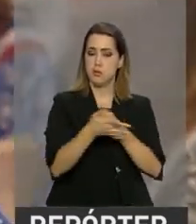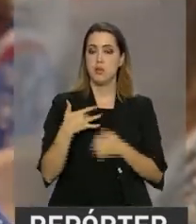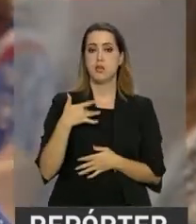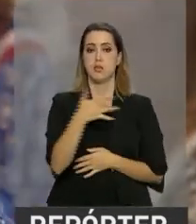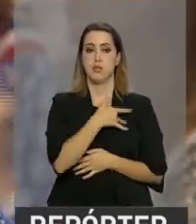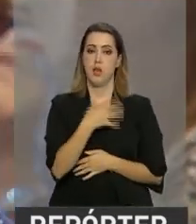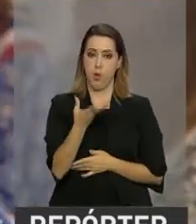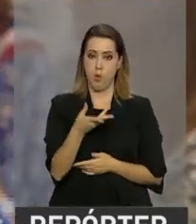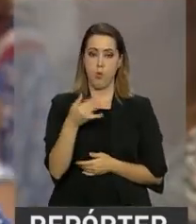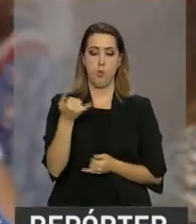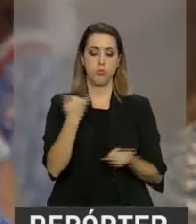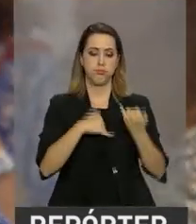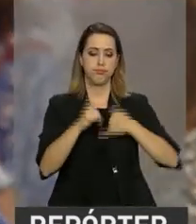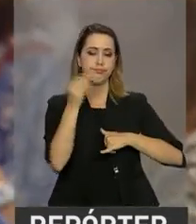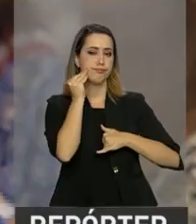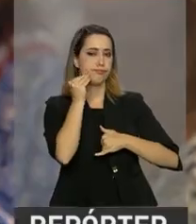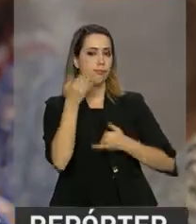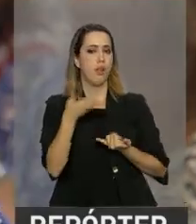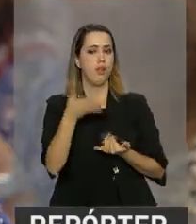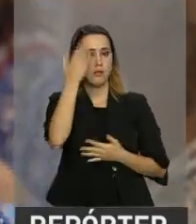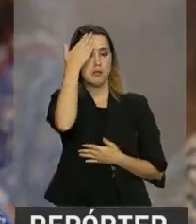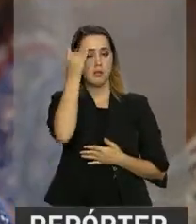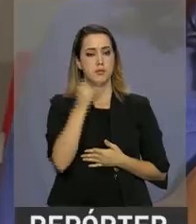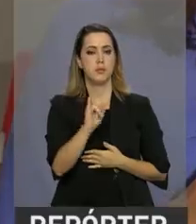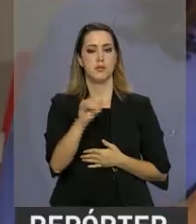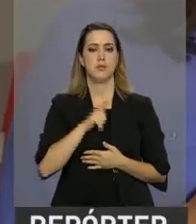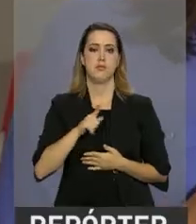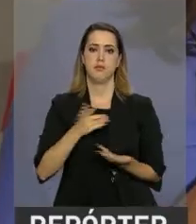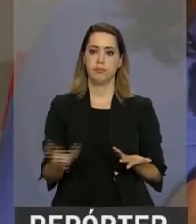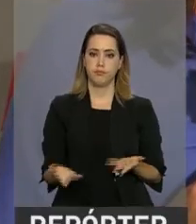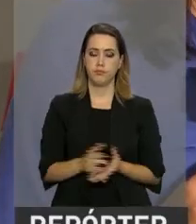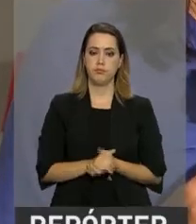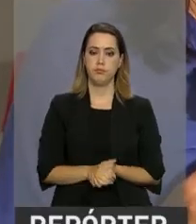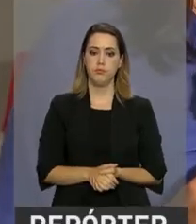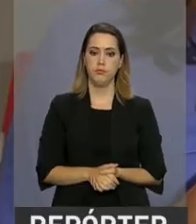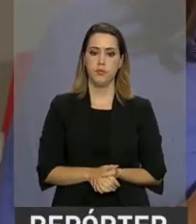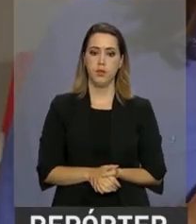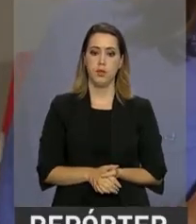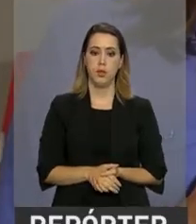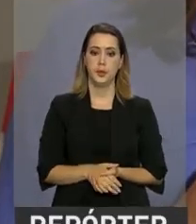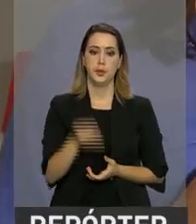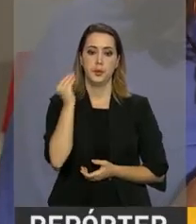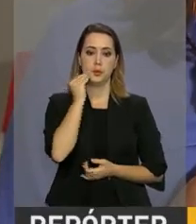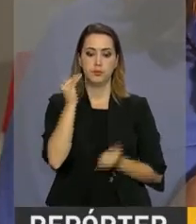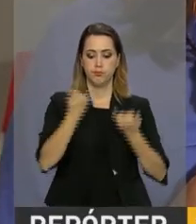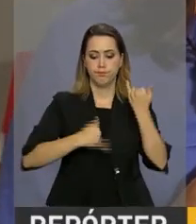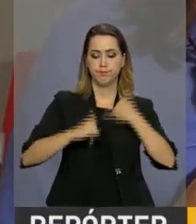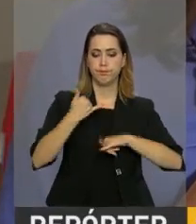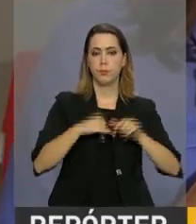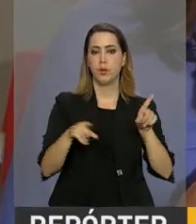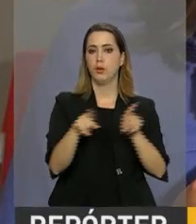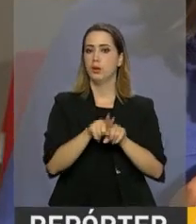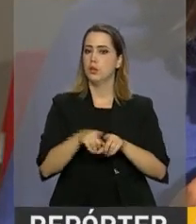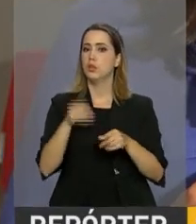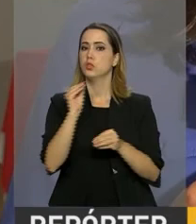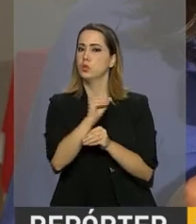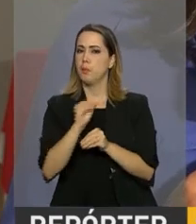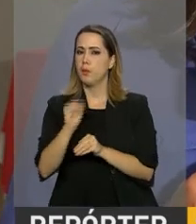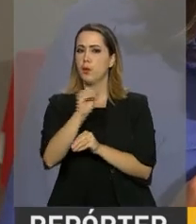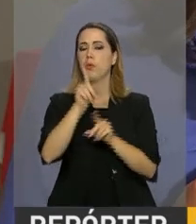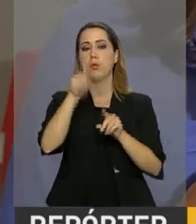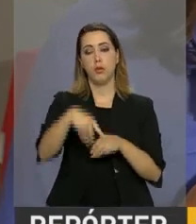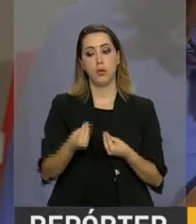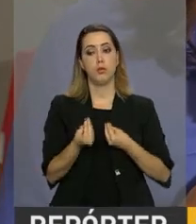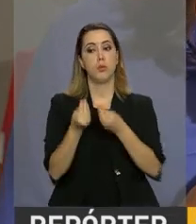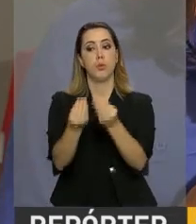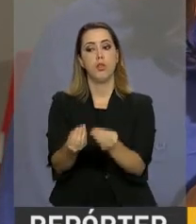e depois no acompanhamento, no tratamento das pessoas com HIV. O teste e o tratamento para o vírus HIV são disponibilizados gratuitamente